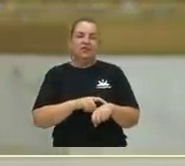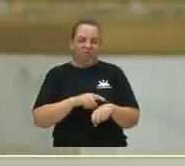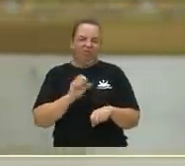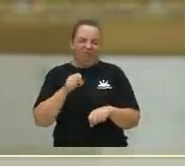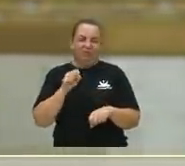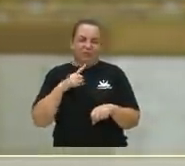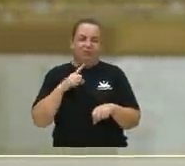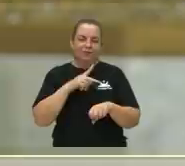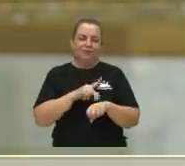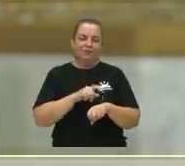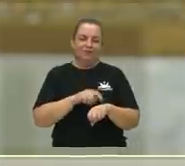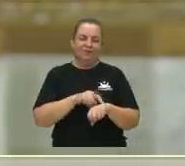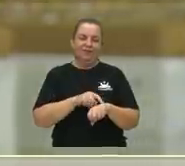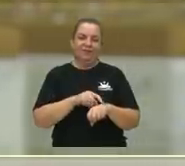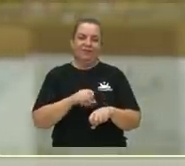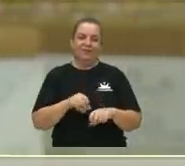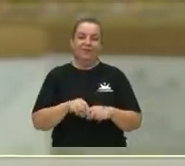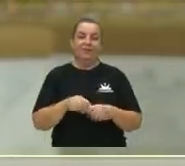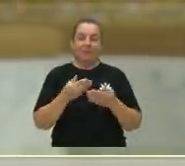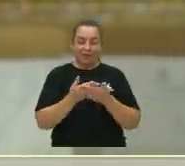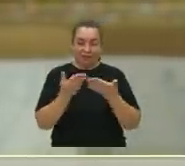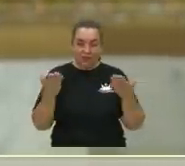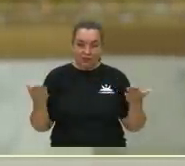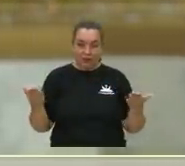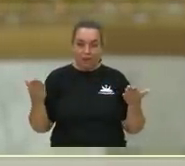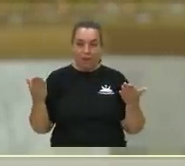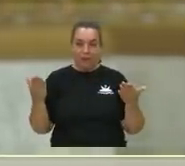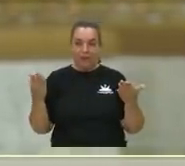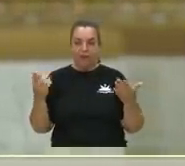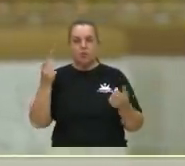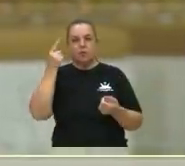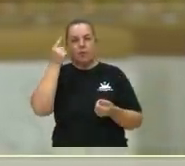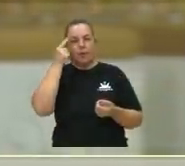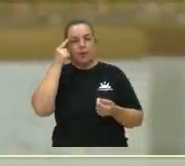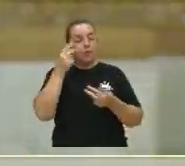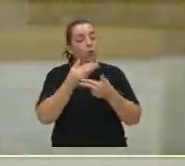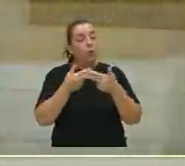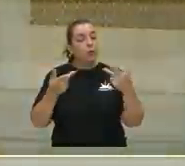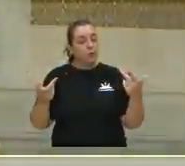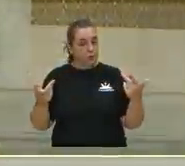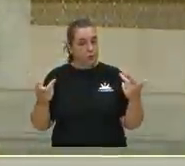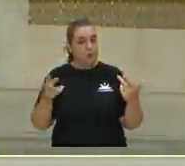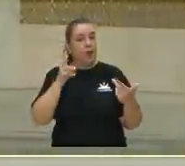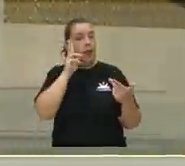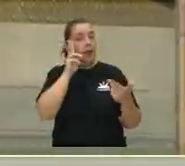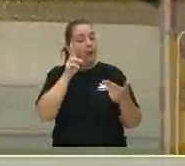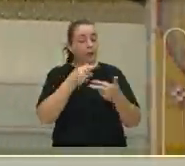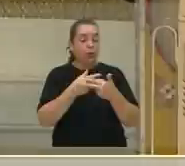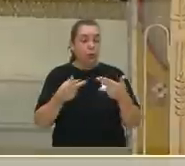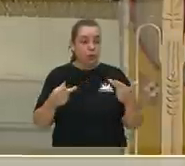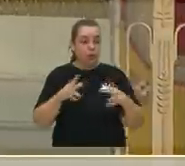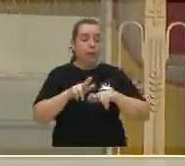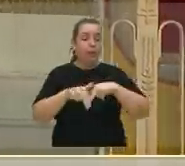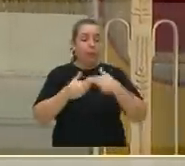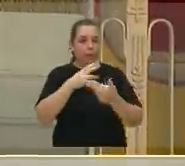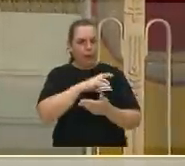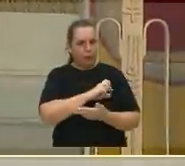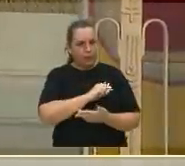tempo o que você retome algumas coisas o amor